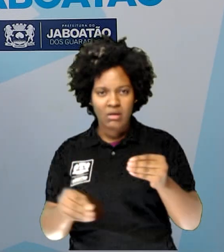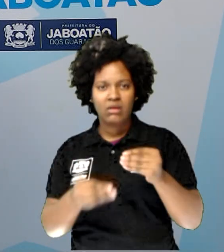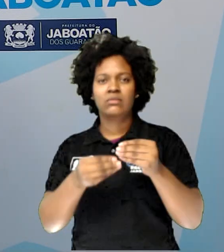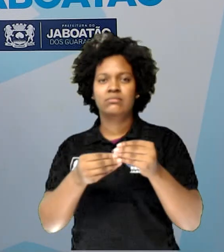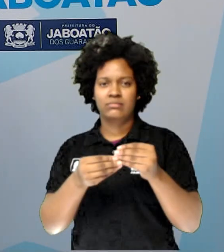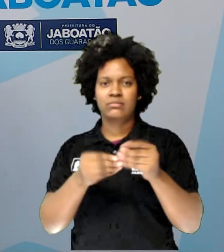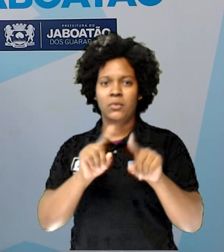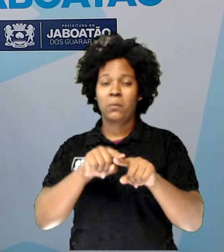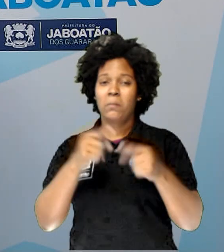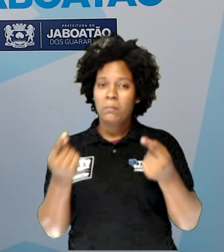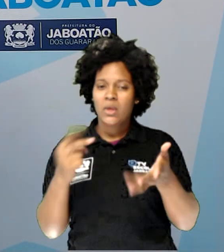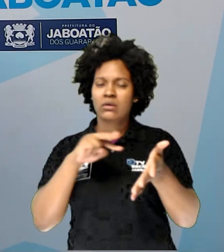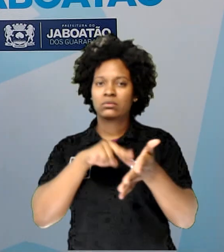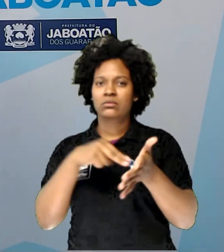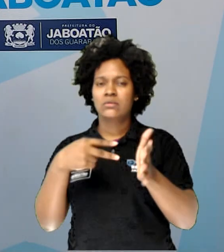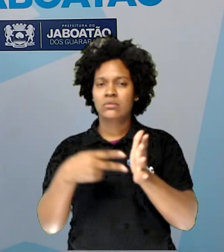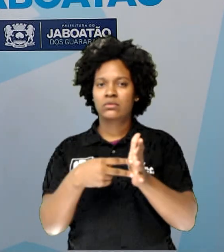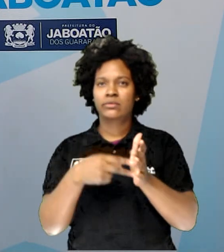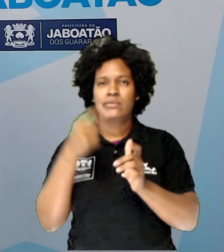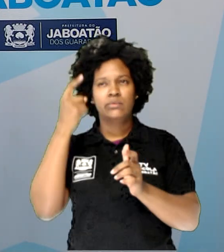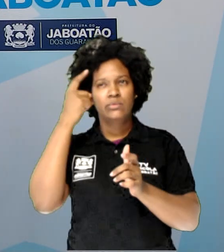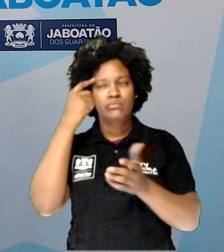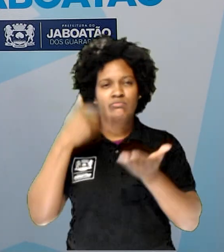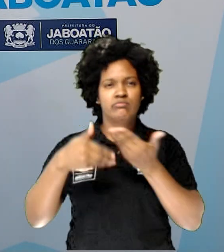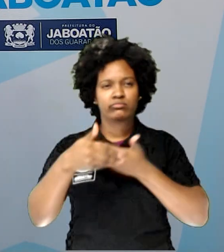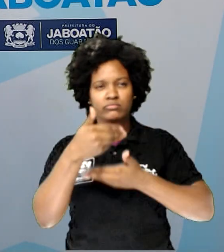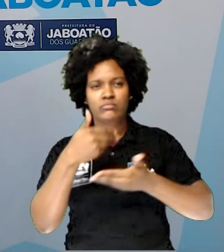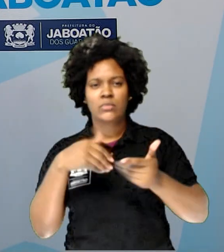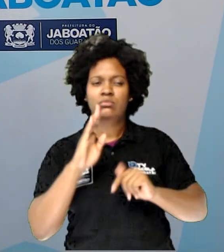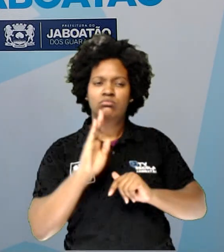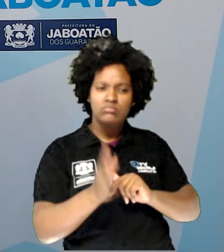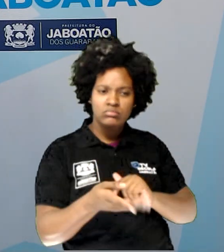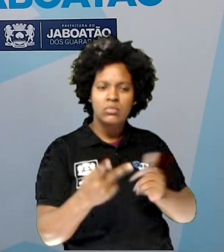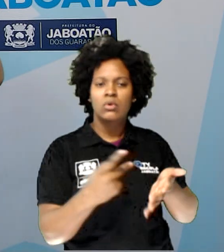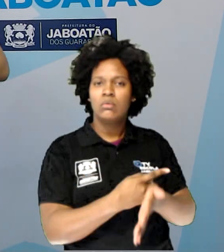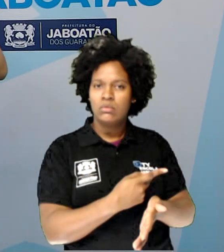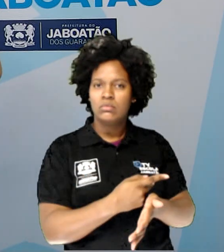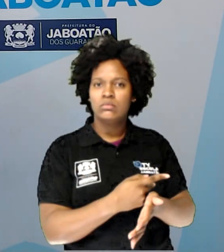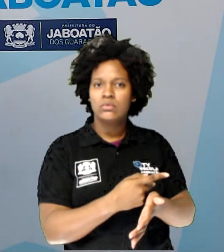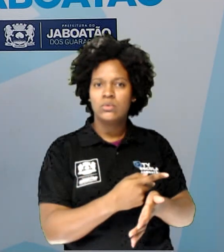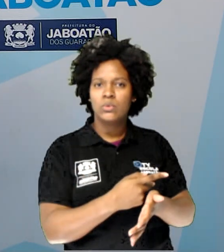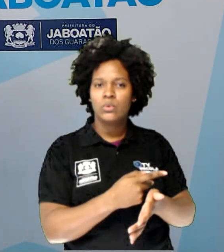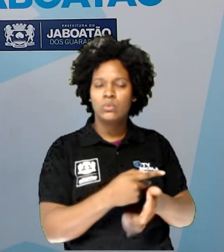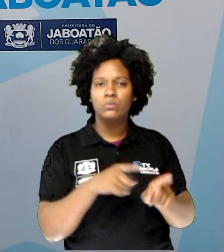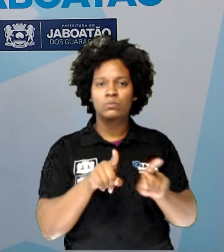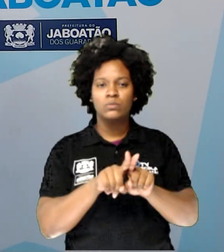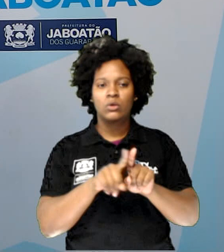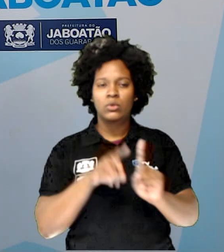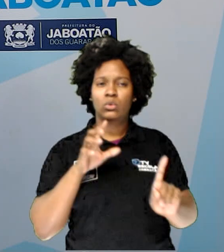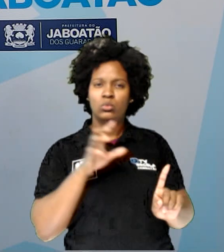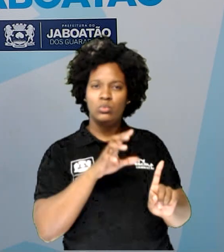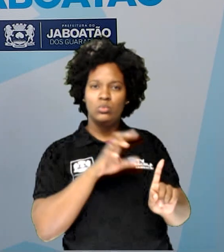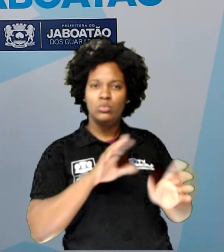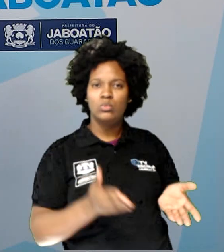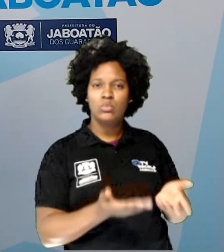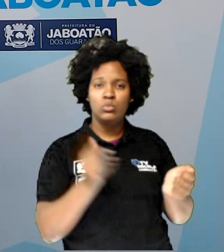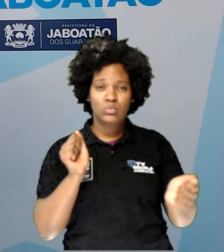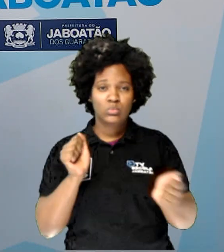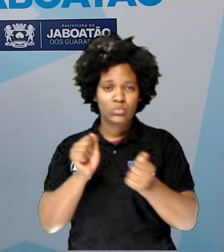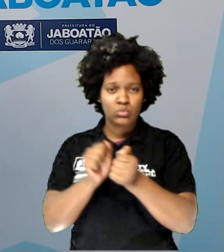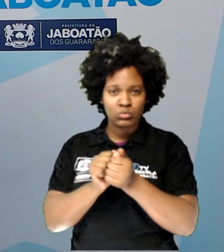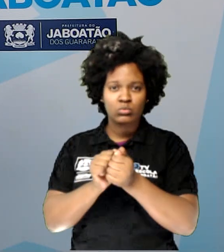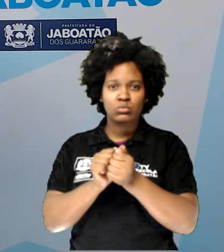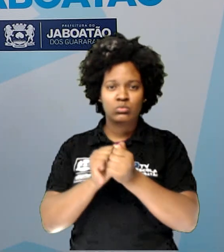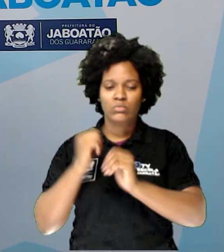Esse mais serviu para a gente criar uma relação entre o que já ia acontecer com um incentivo que foi dado. Então, o processo